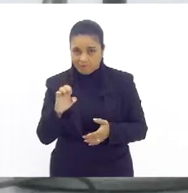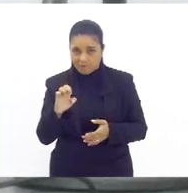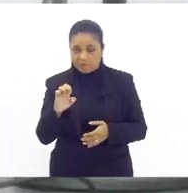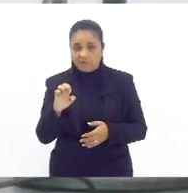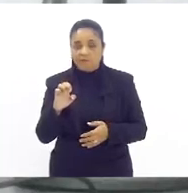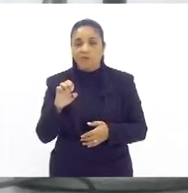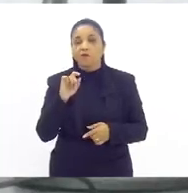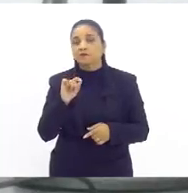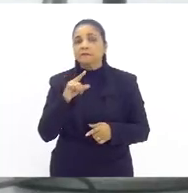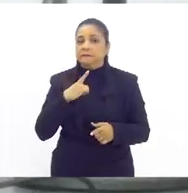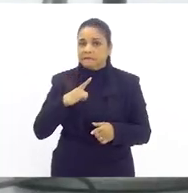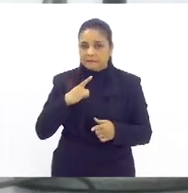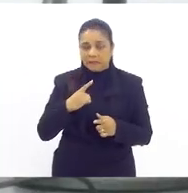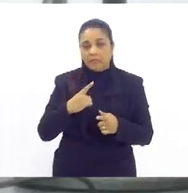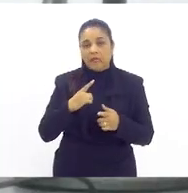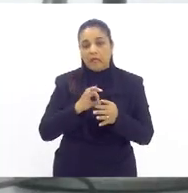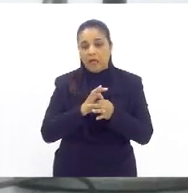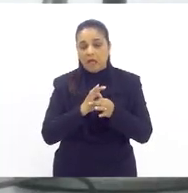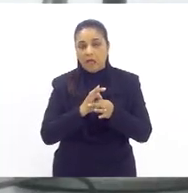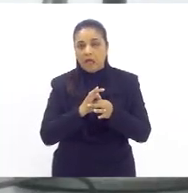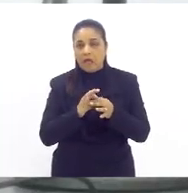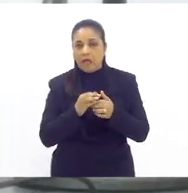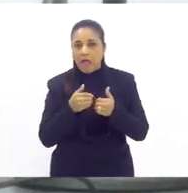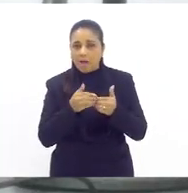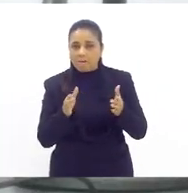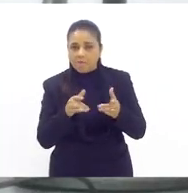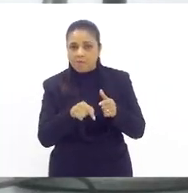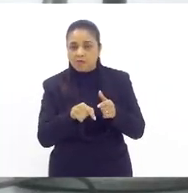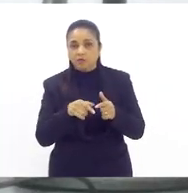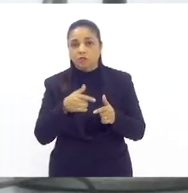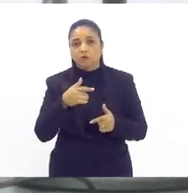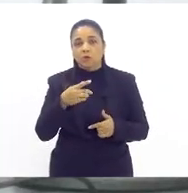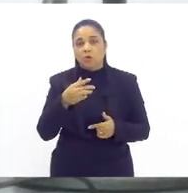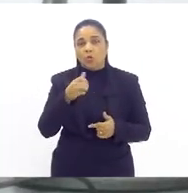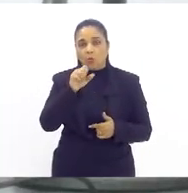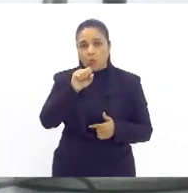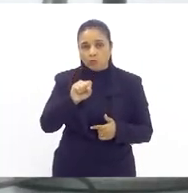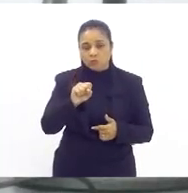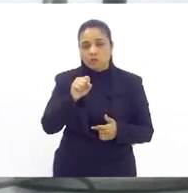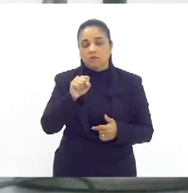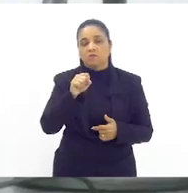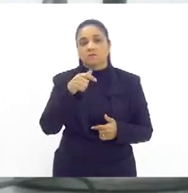existem em aberto 820 milhões 292